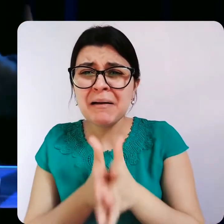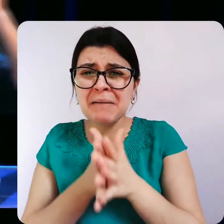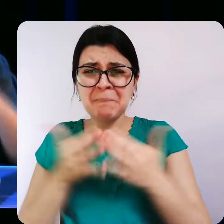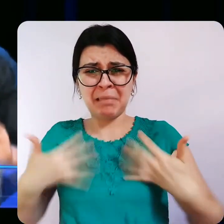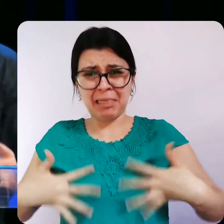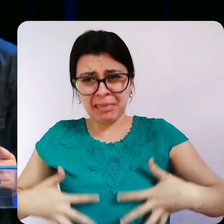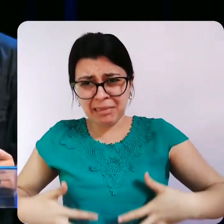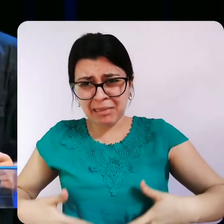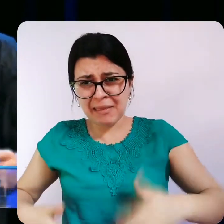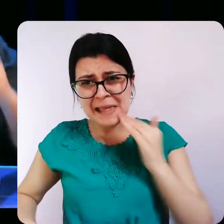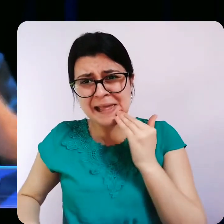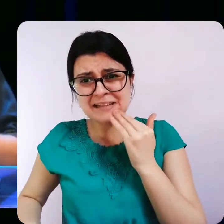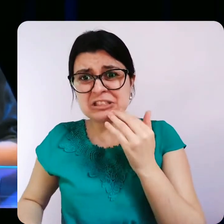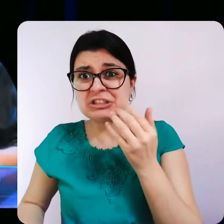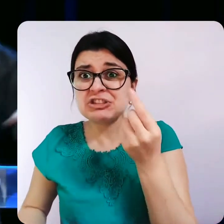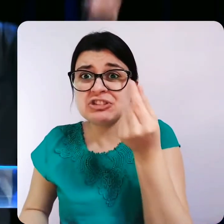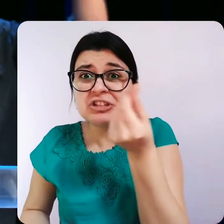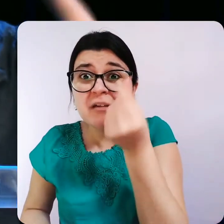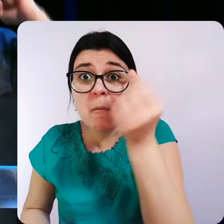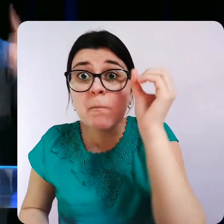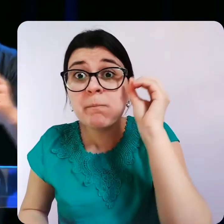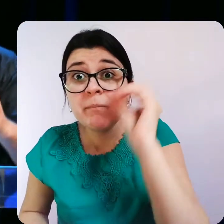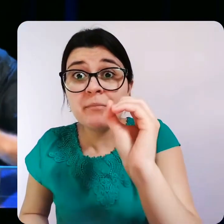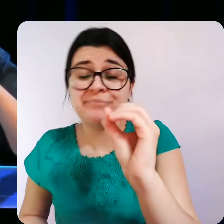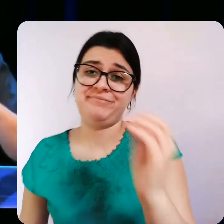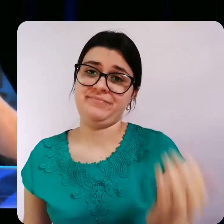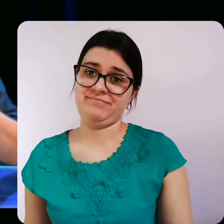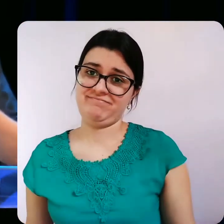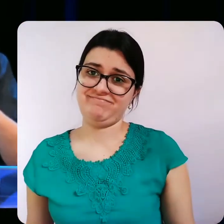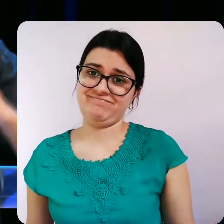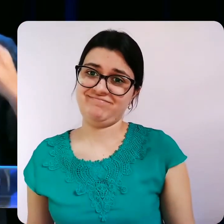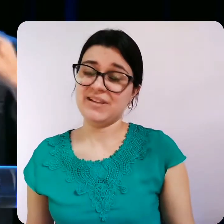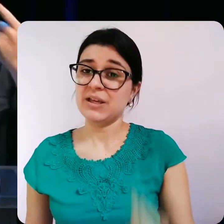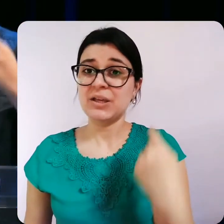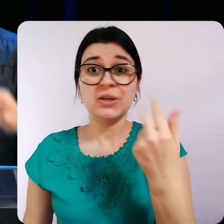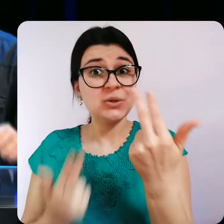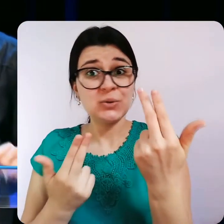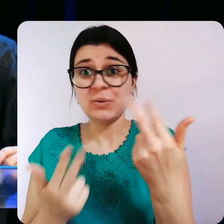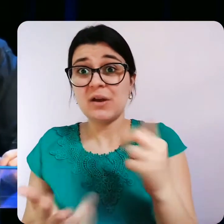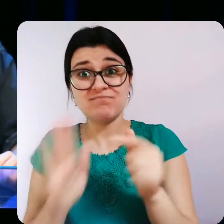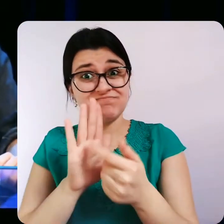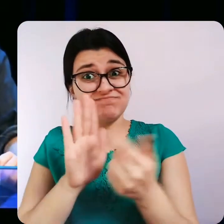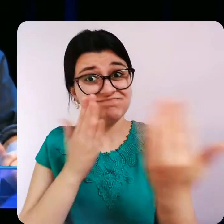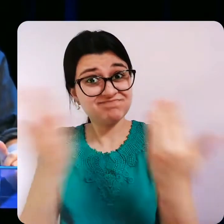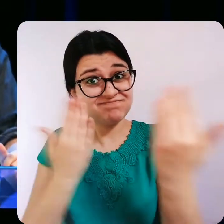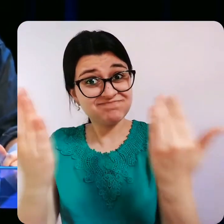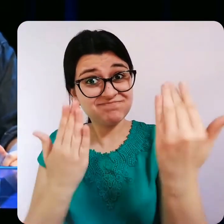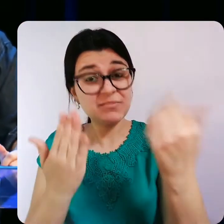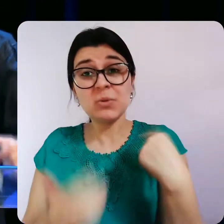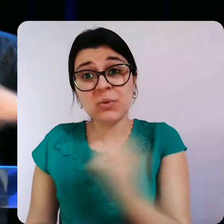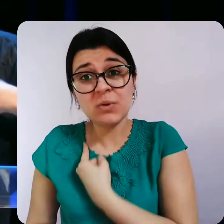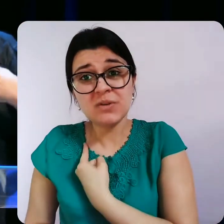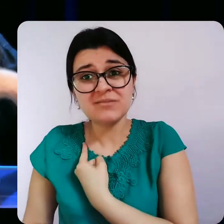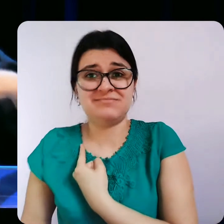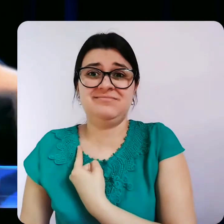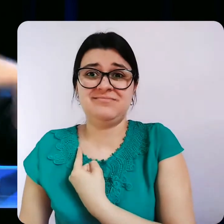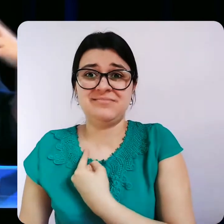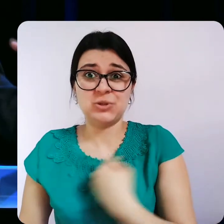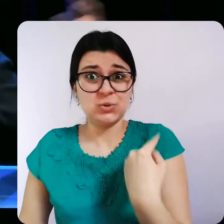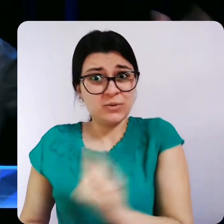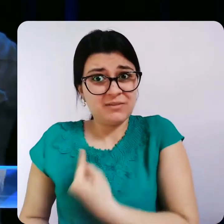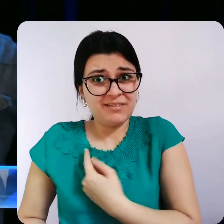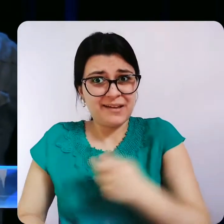que não existe nada, absolutamente nada que você possa fazer para comprar a sua liberdade. Nada. Se nós tentarmos